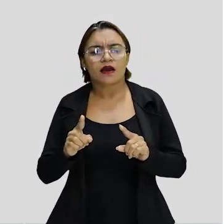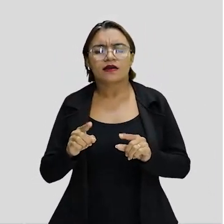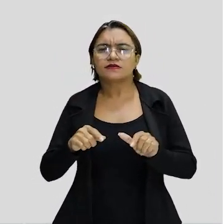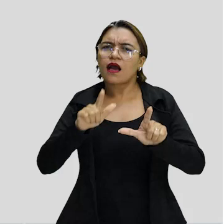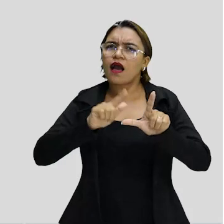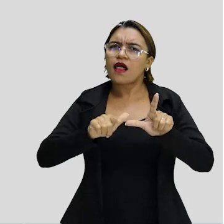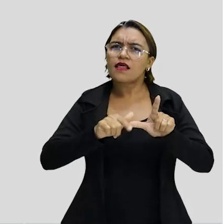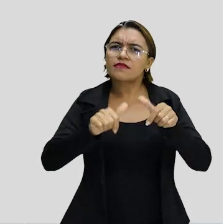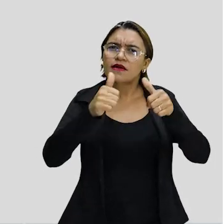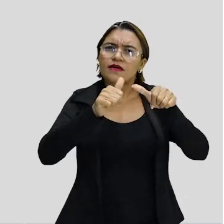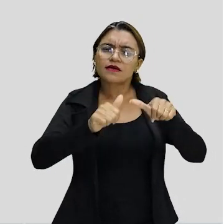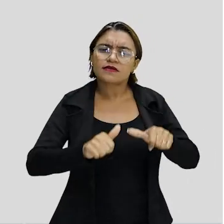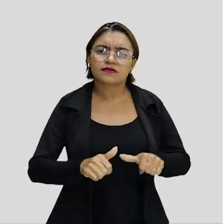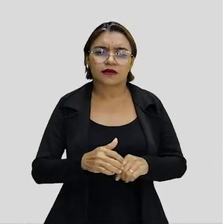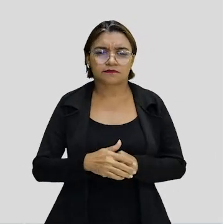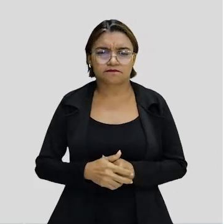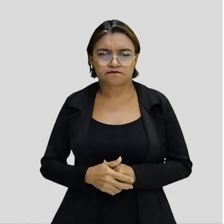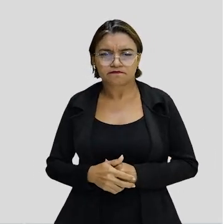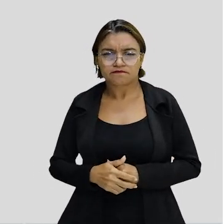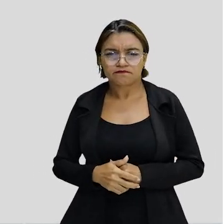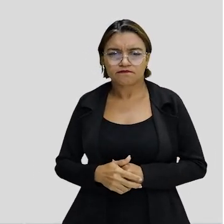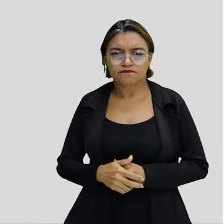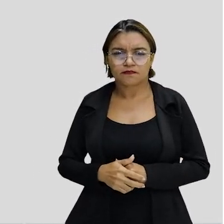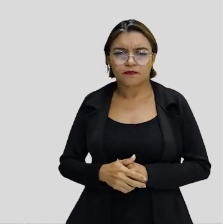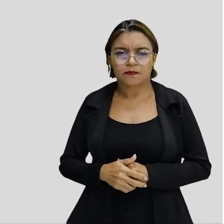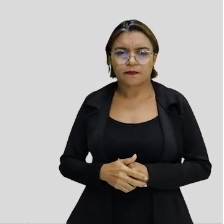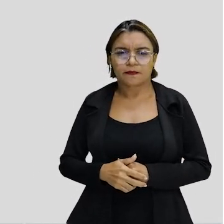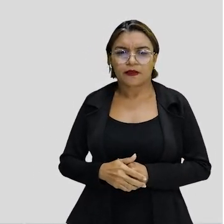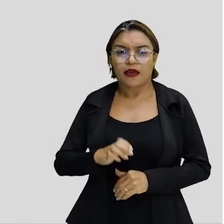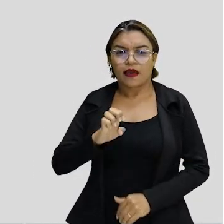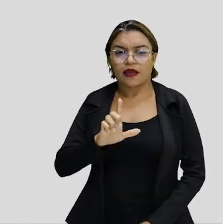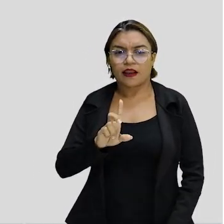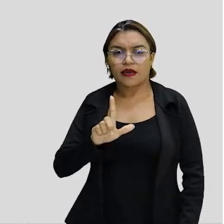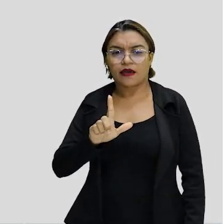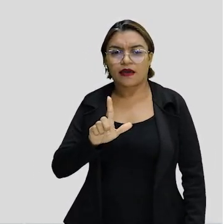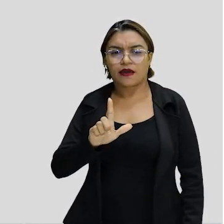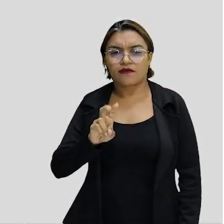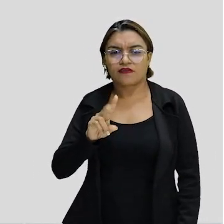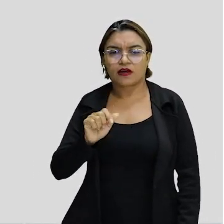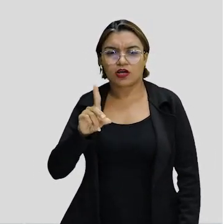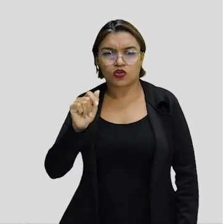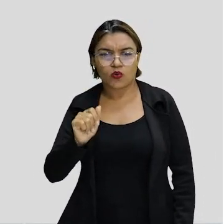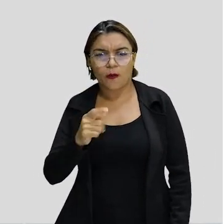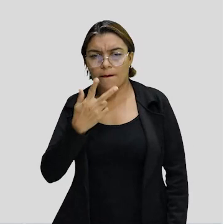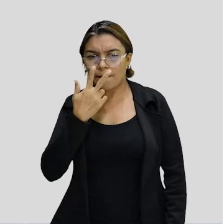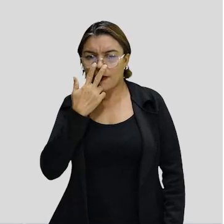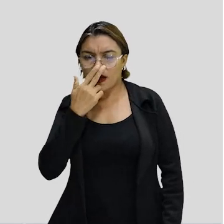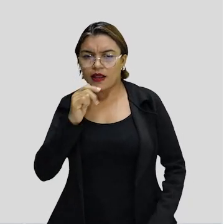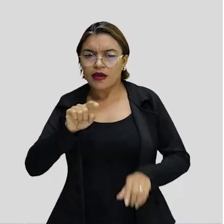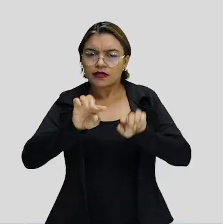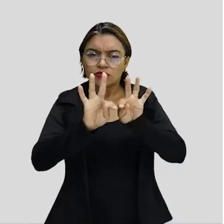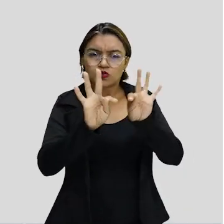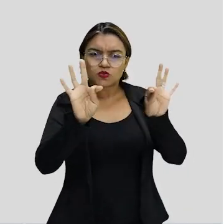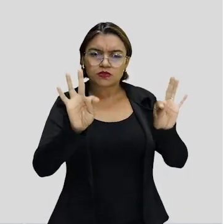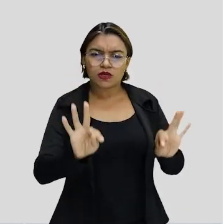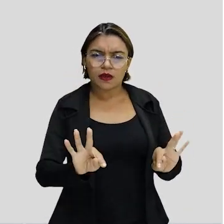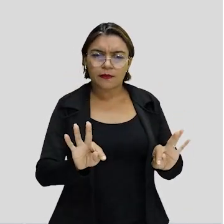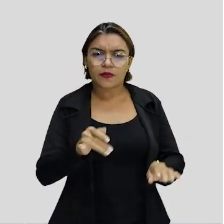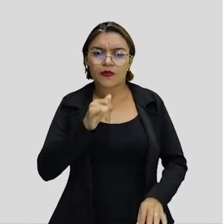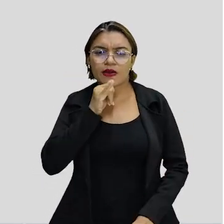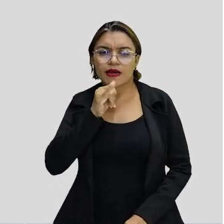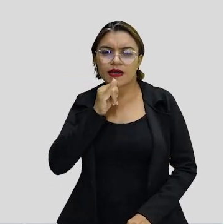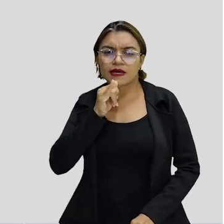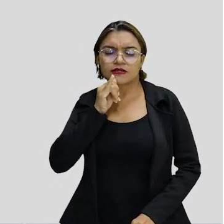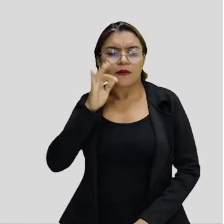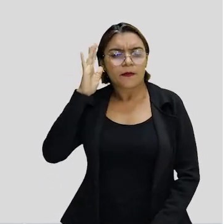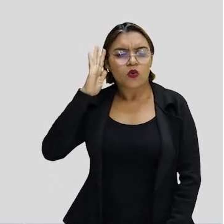letra. Elevador é quase um templo, exemplo para minar teu sono. Sai desse